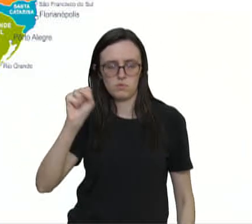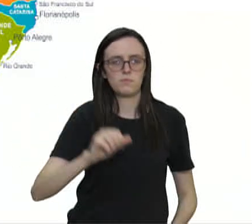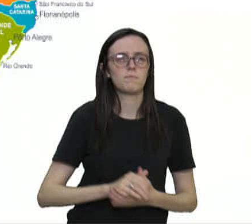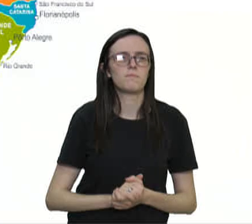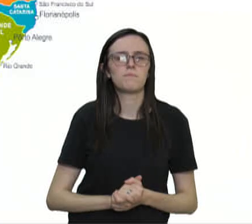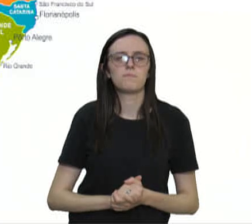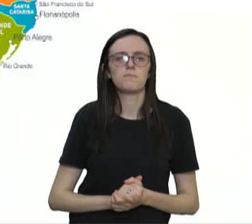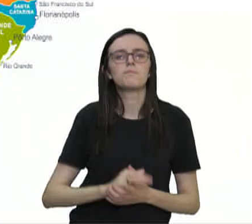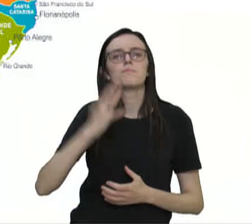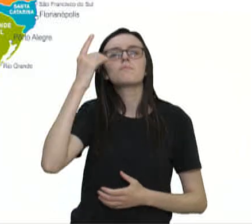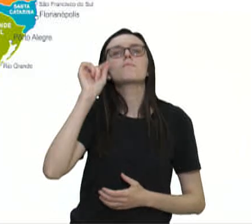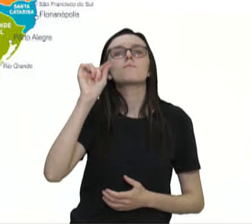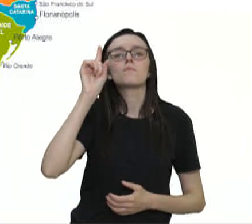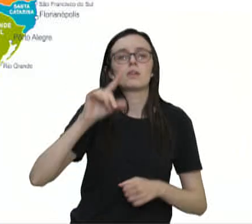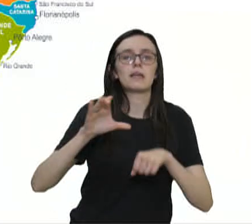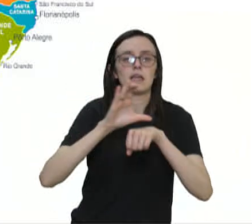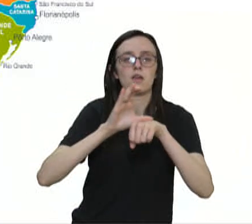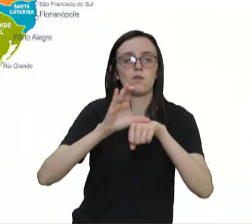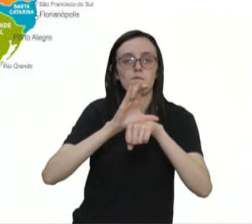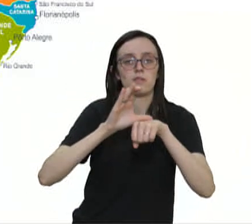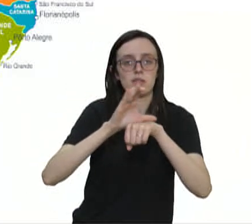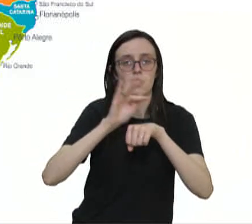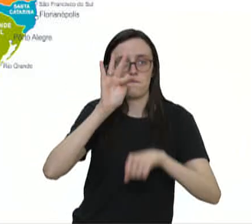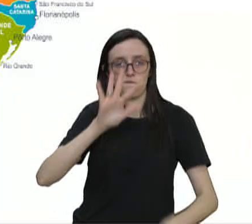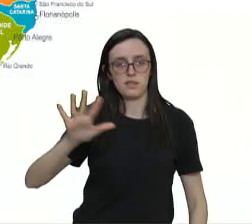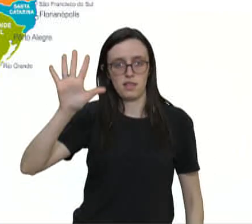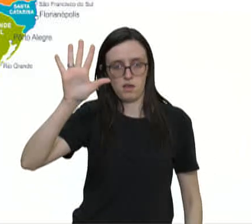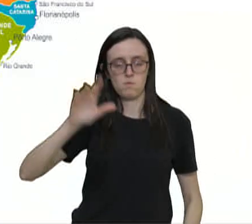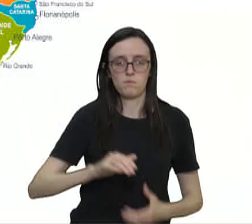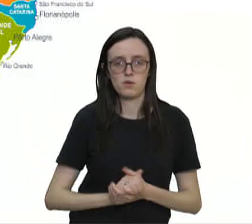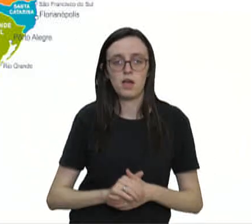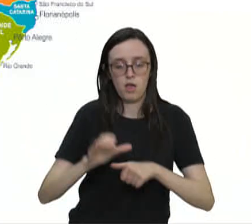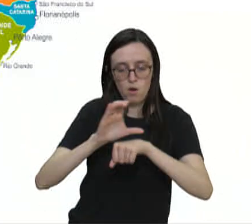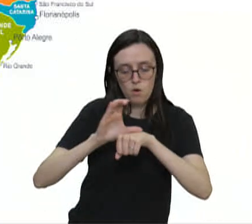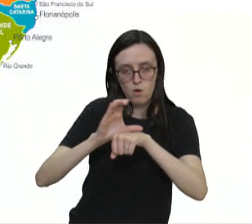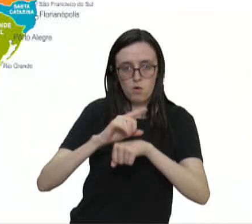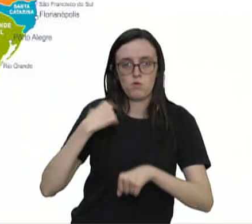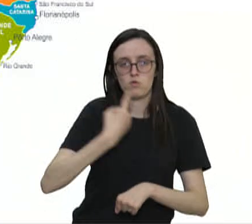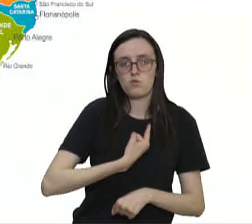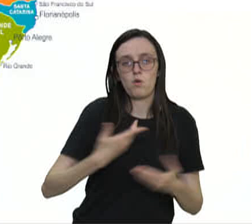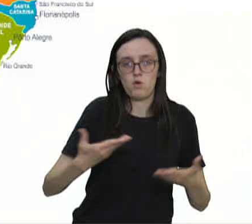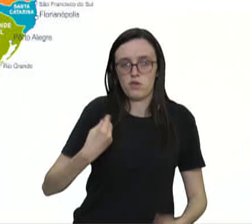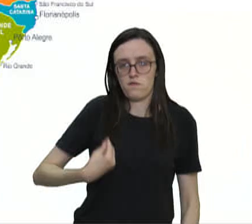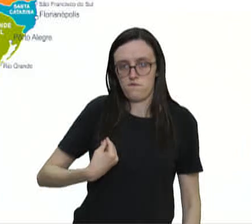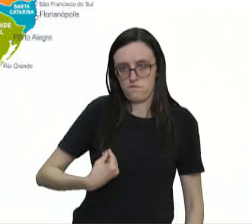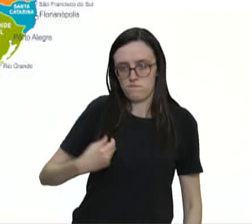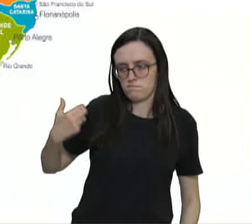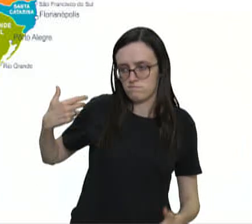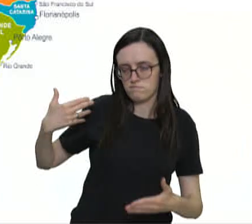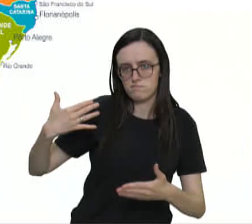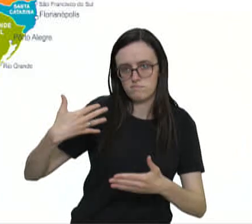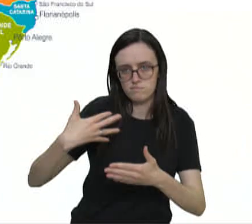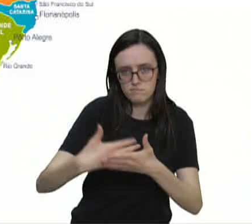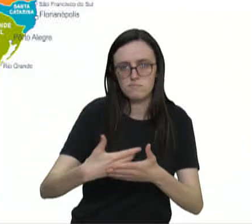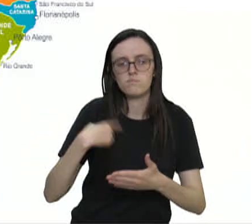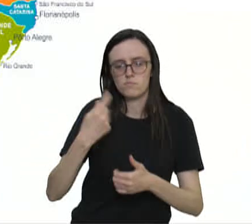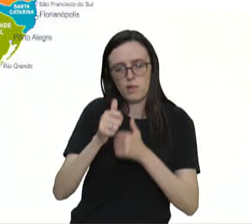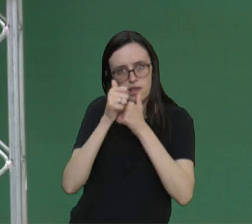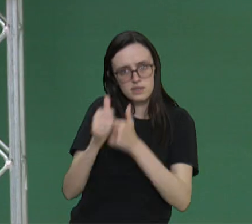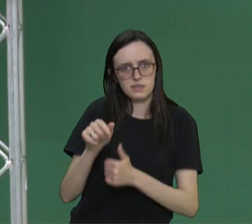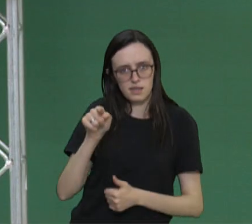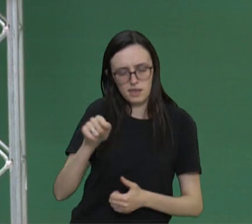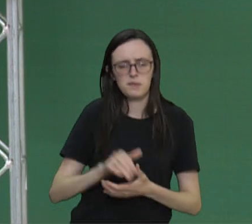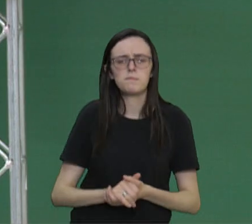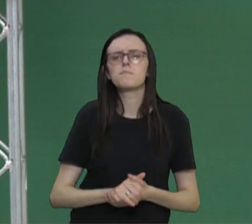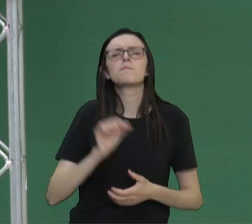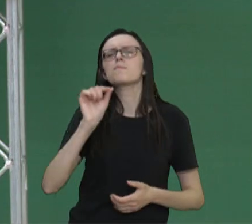1988 foi promulgada então a Constituição Federal, né, que é a Constituição que nós vigente hoje, que nós seguimos. Então,